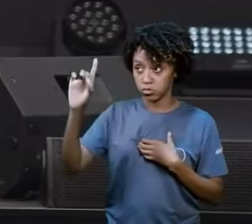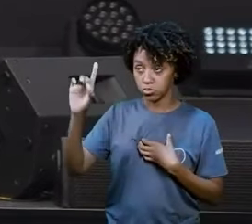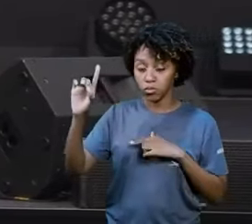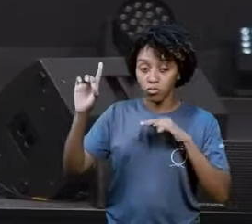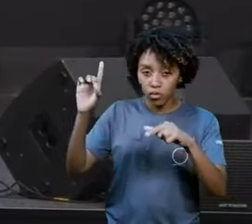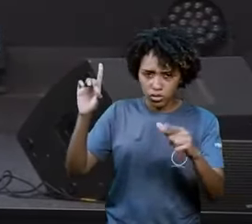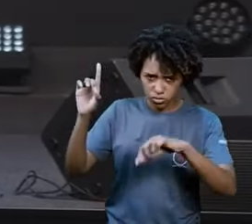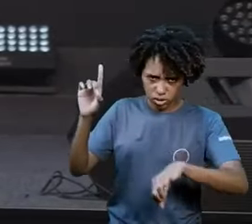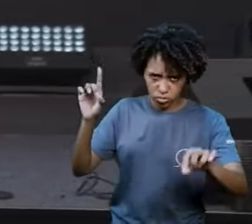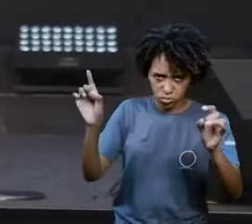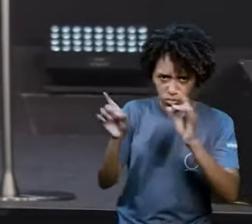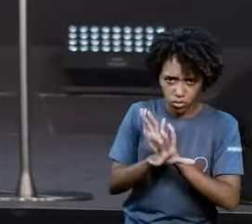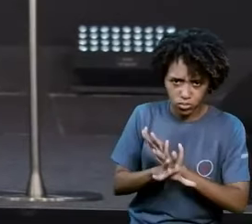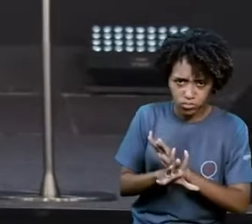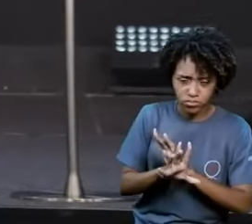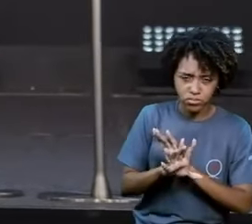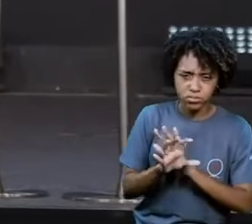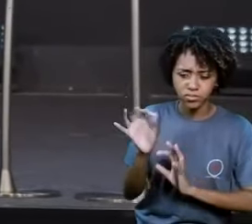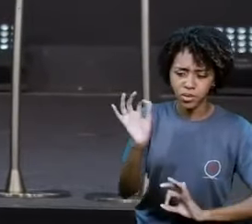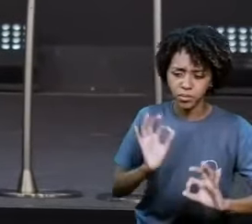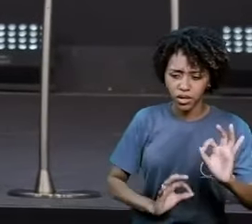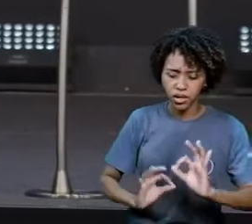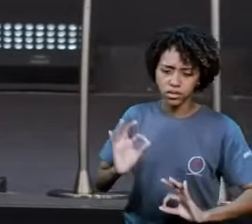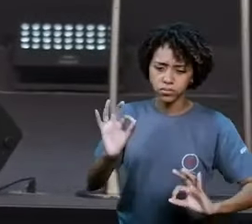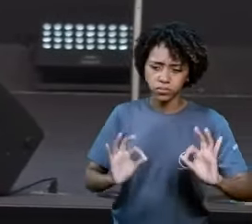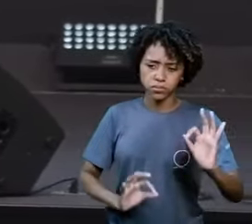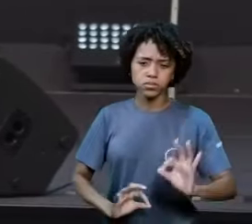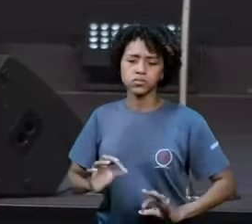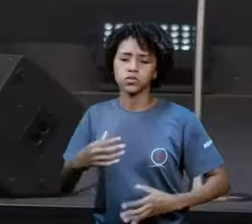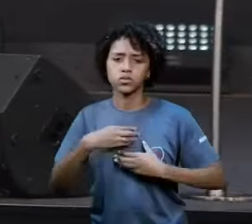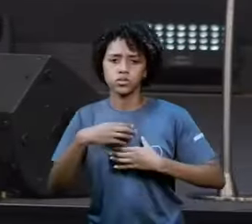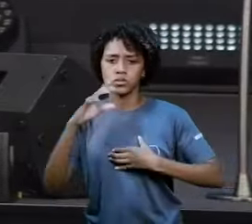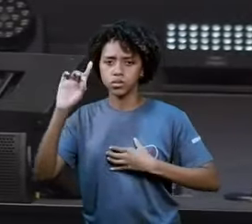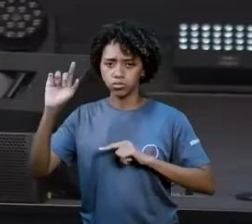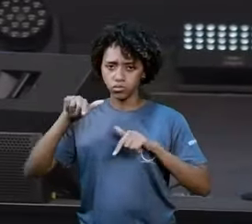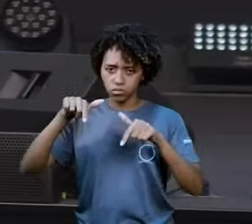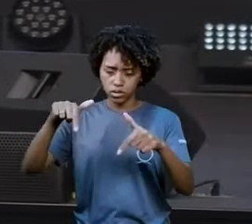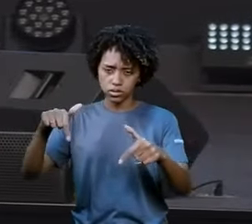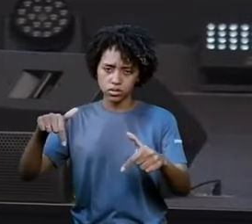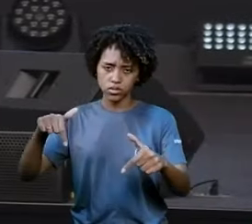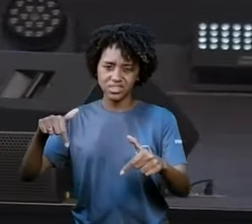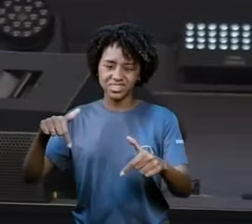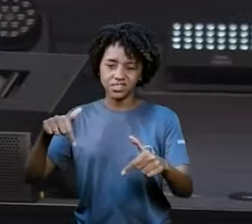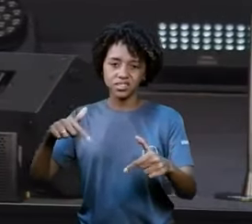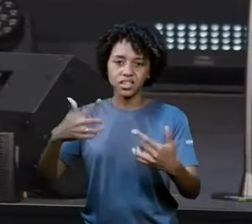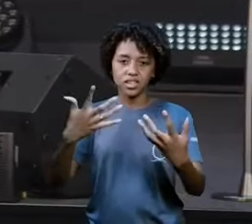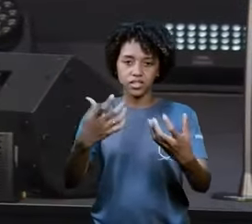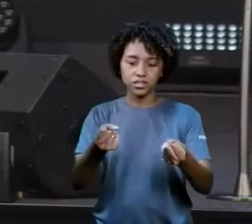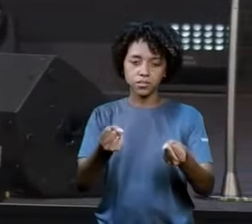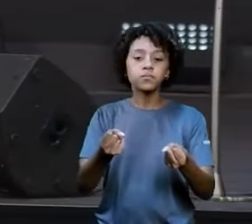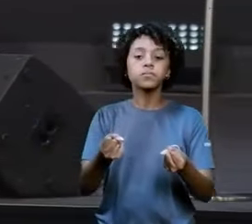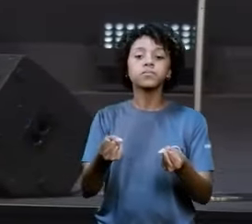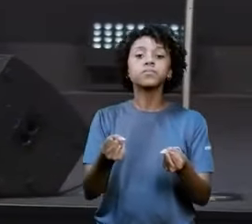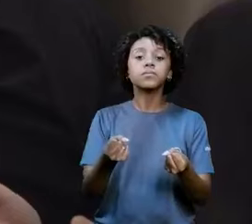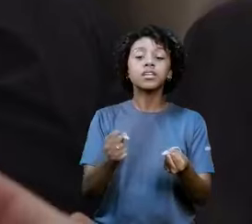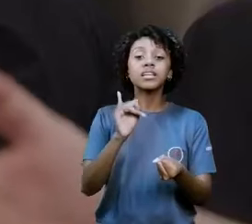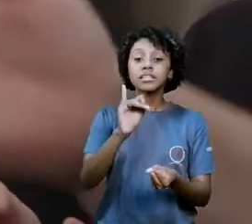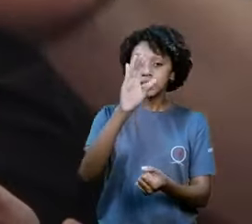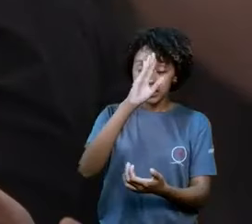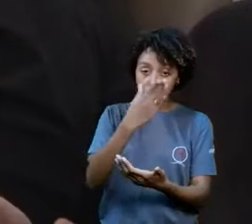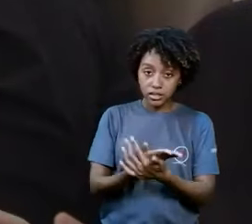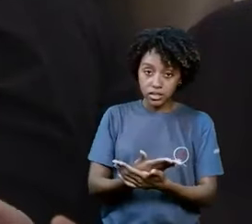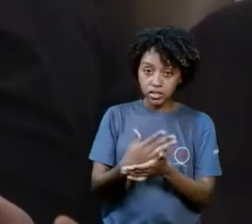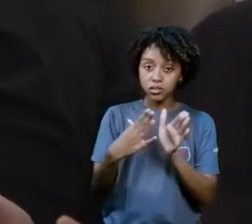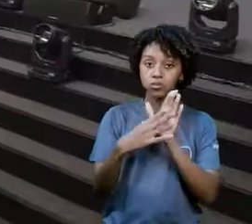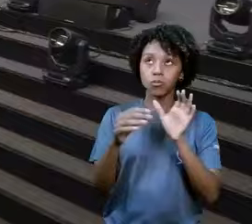pronto tá preparado essa aqui é uma maneira que Deus age receba aí se você quiser se você acredita dá